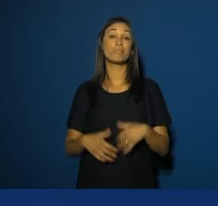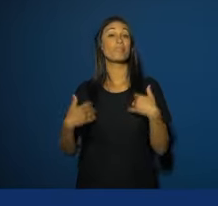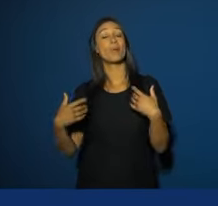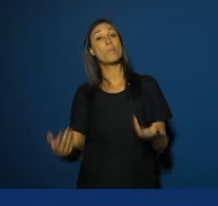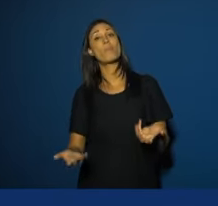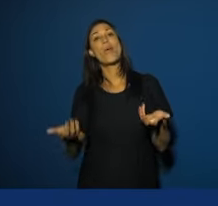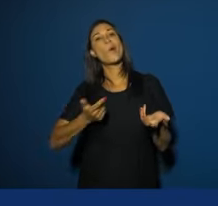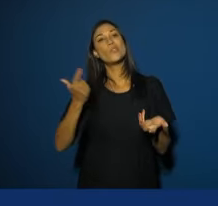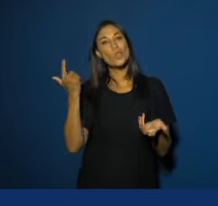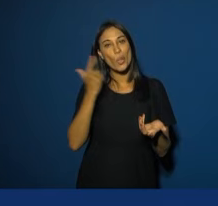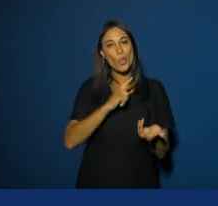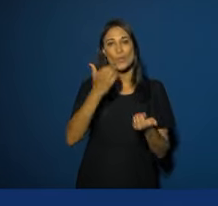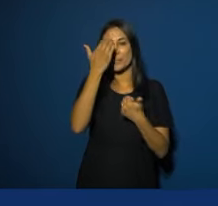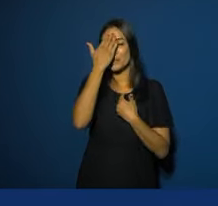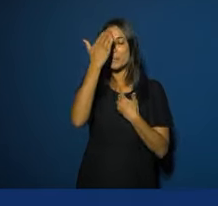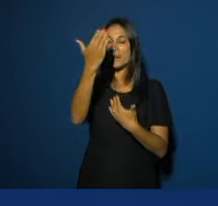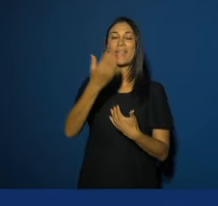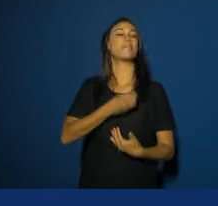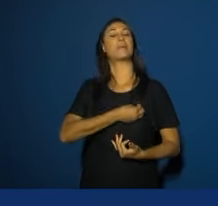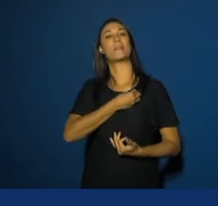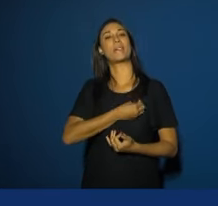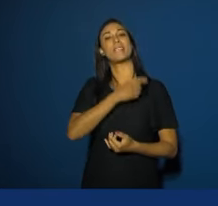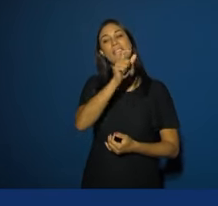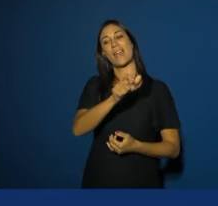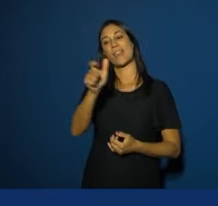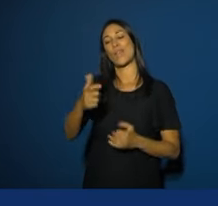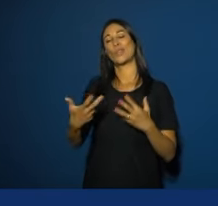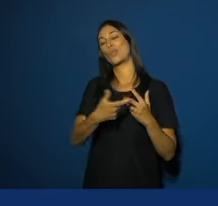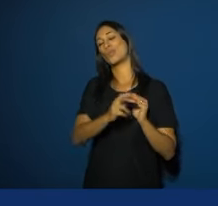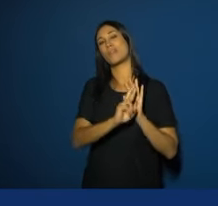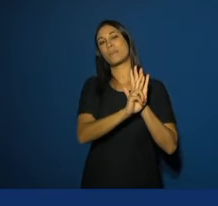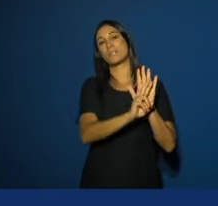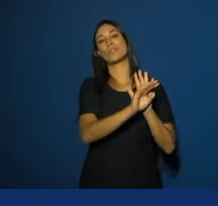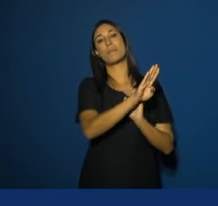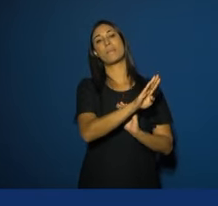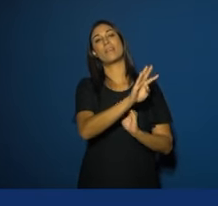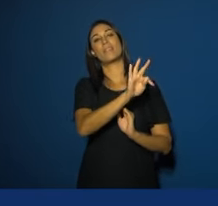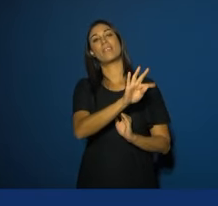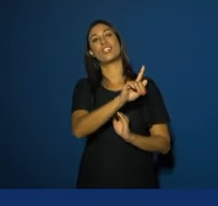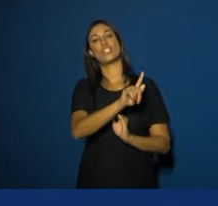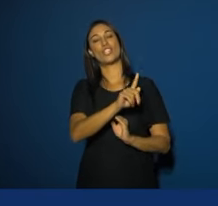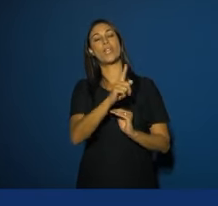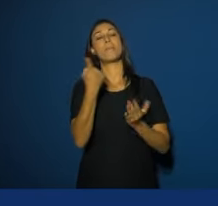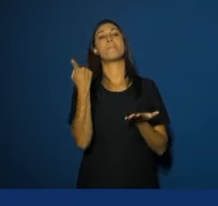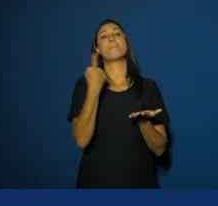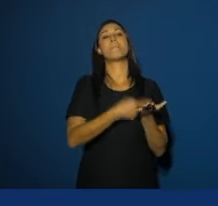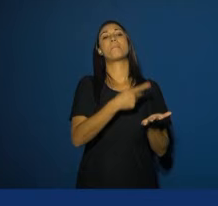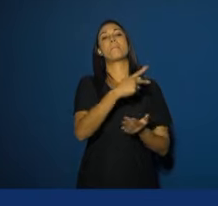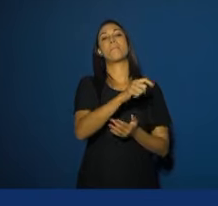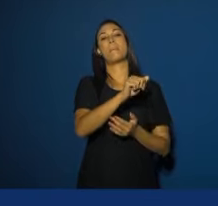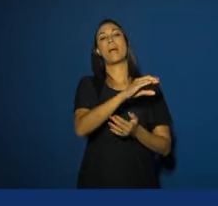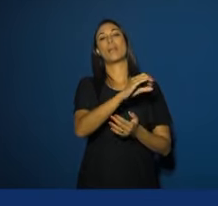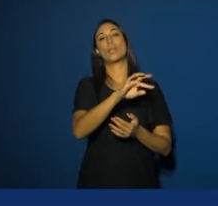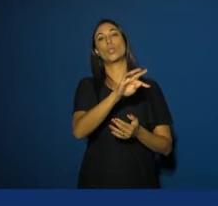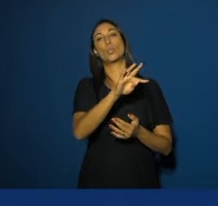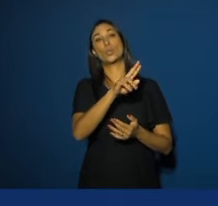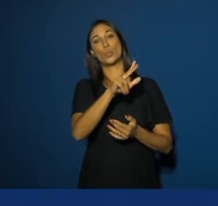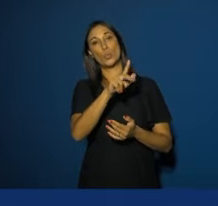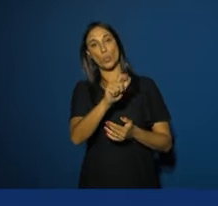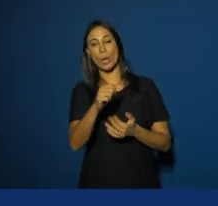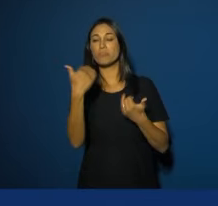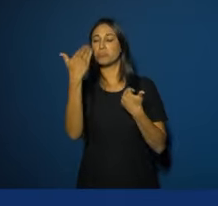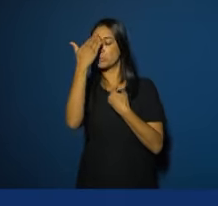bom pessoal novamente Muito obrigado a todos pela presença em nome do banco BTG pactual Obrigado a todos aqui os panelistas pela participação